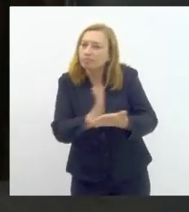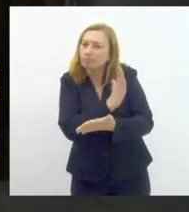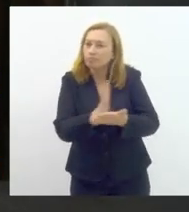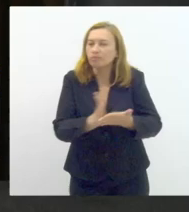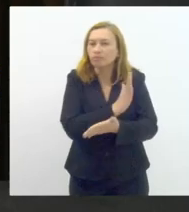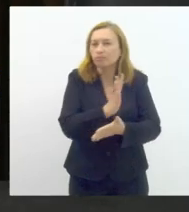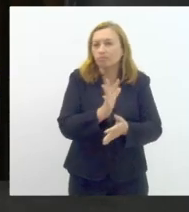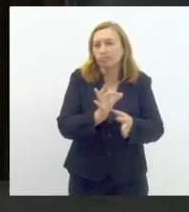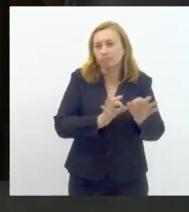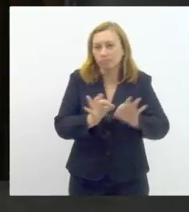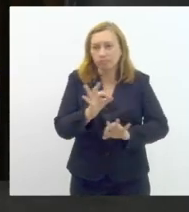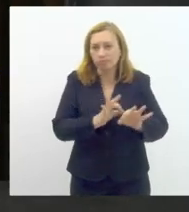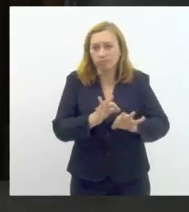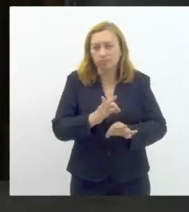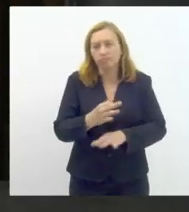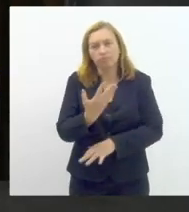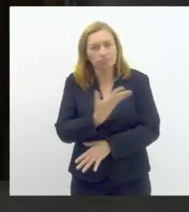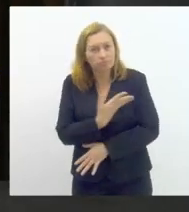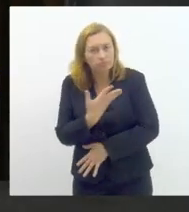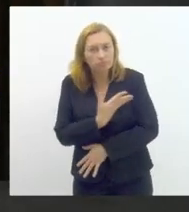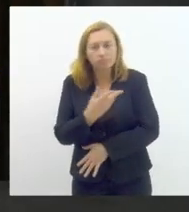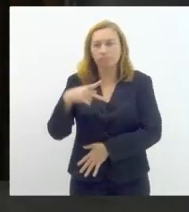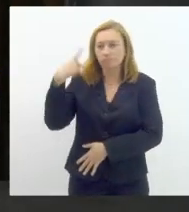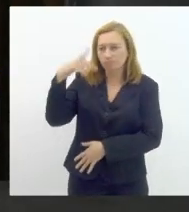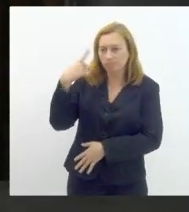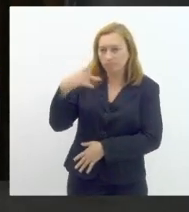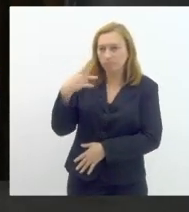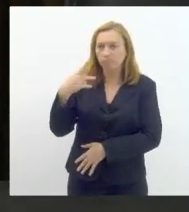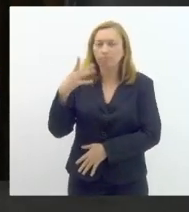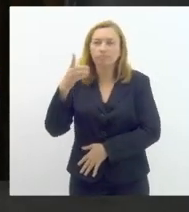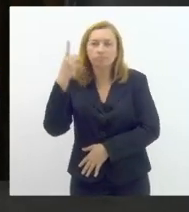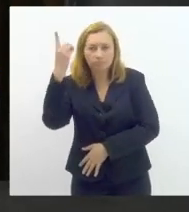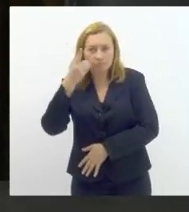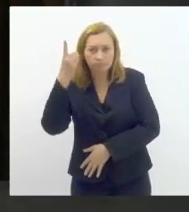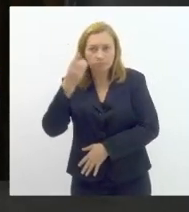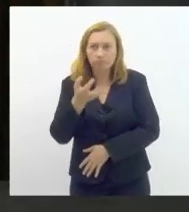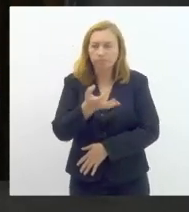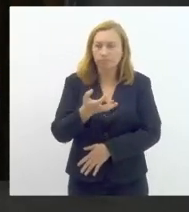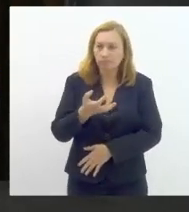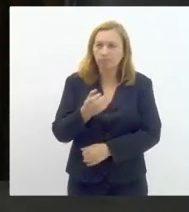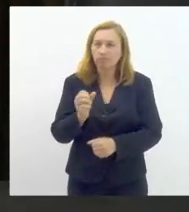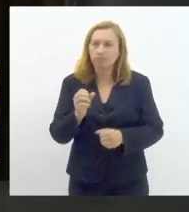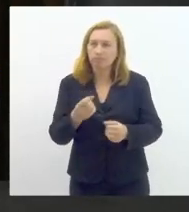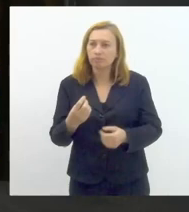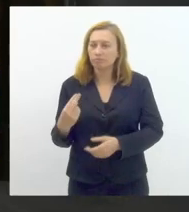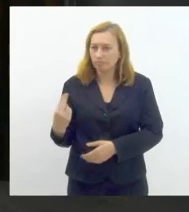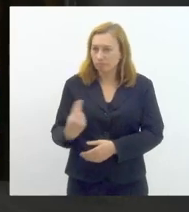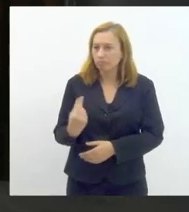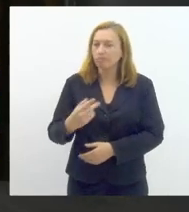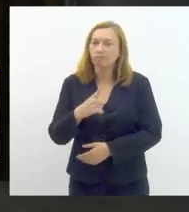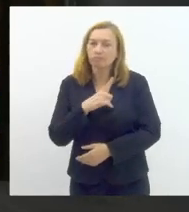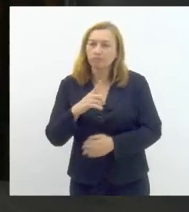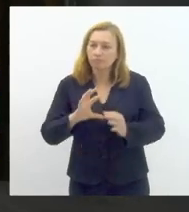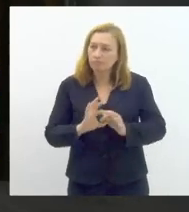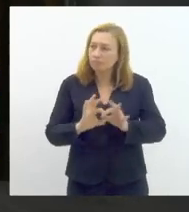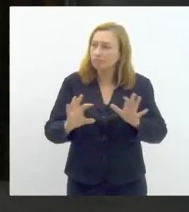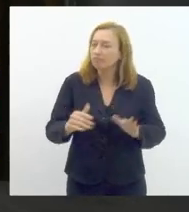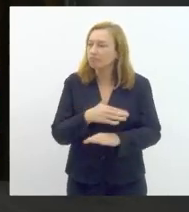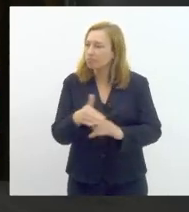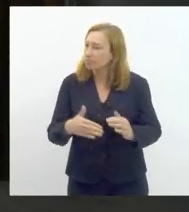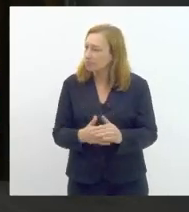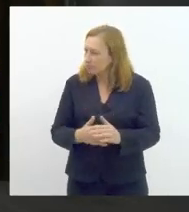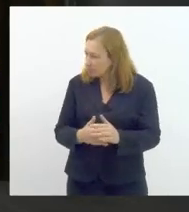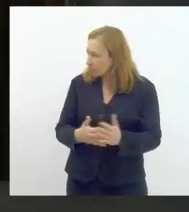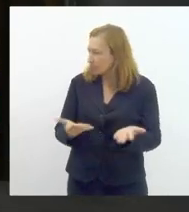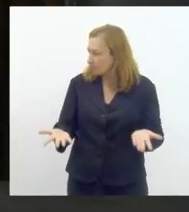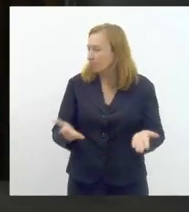logicamente, quando os nossos amigos parlamentares, deputadas e deputados querem fazer, quer ser coautores, a gente abre para coautoria. Então,